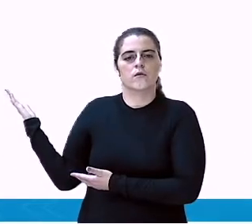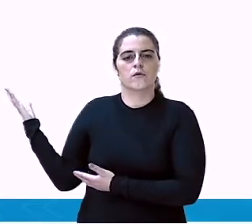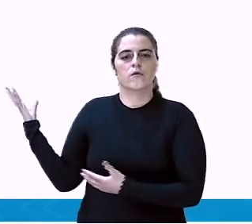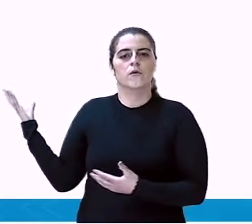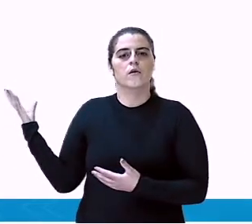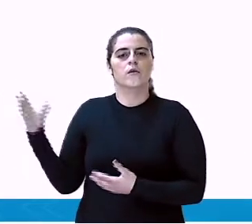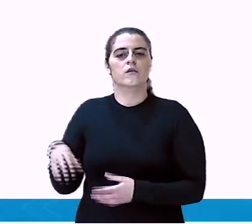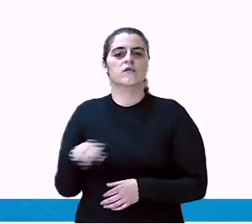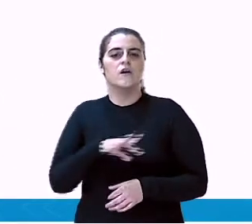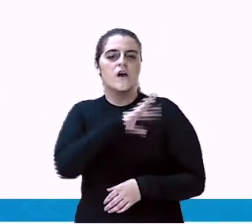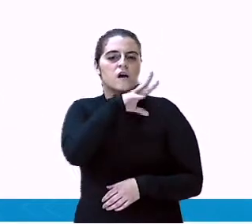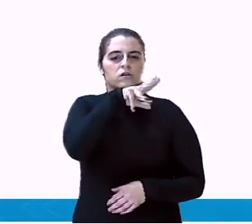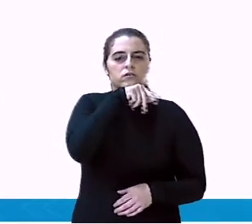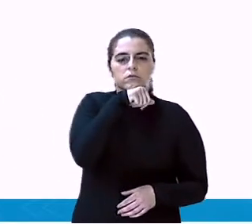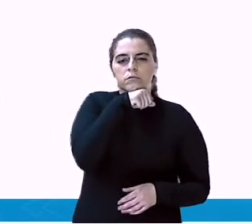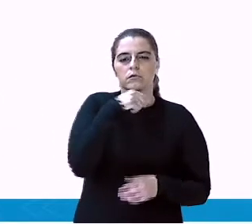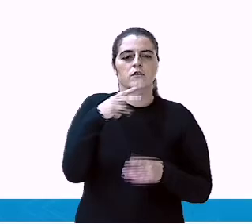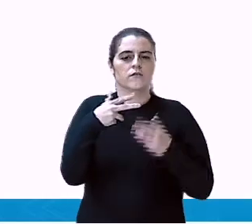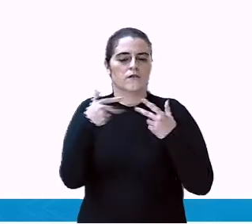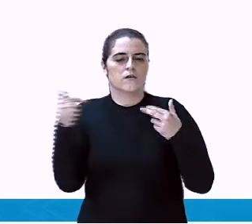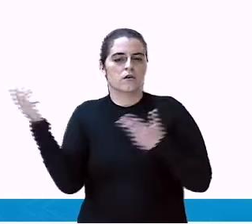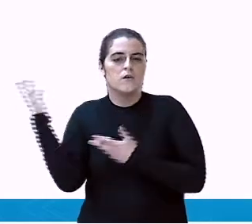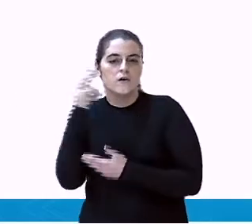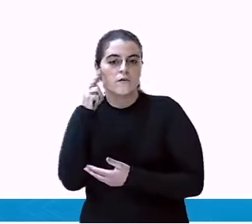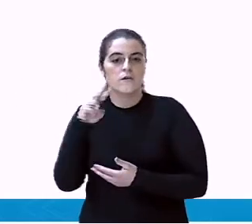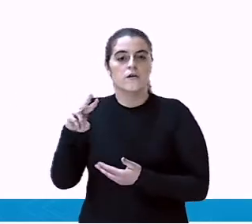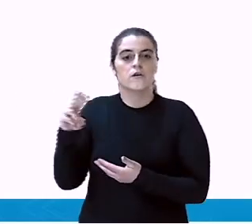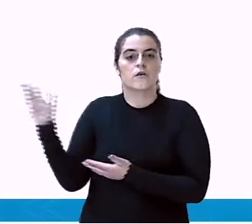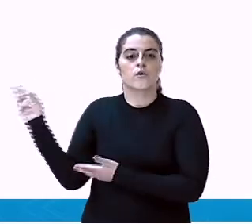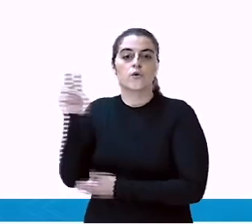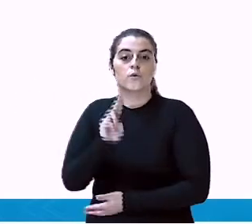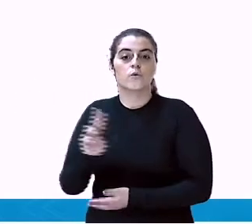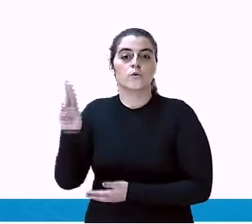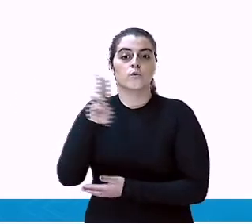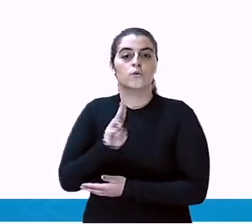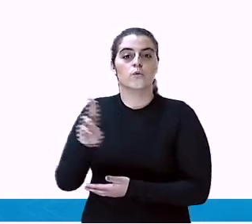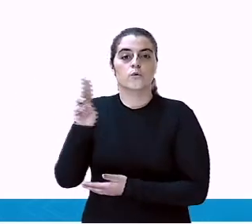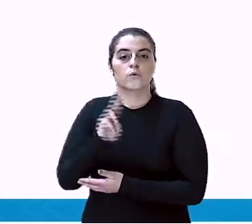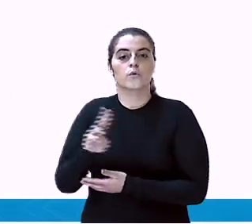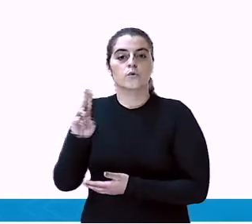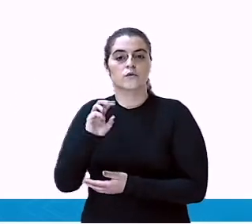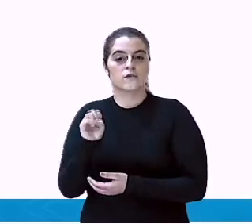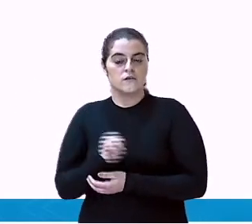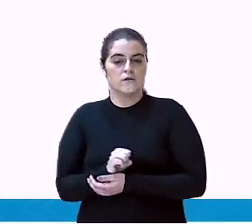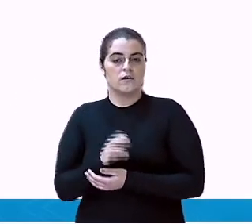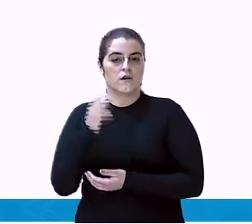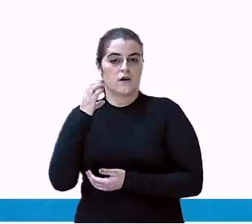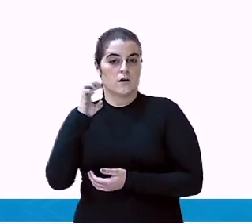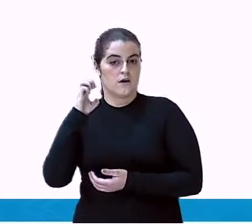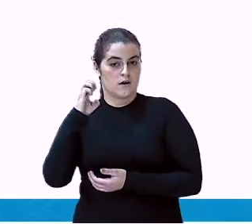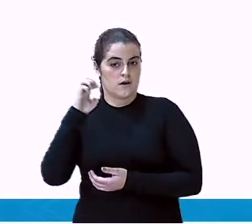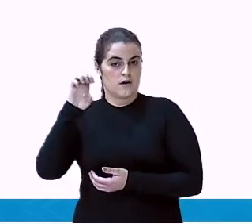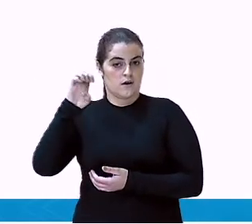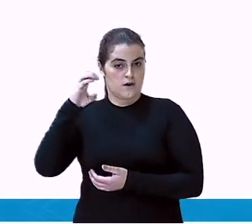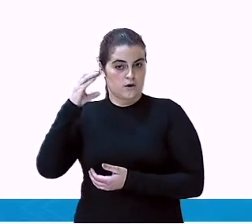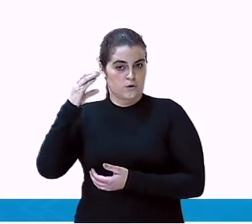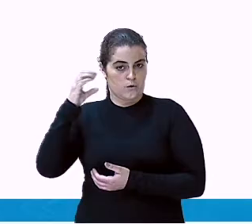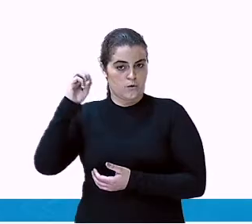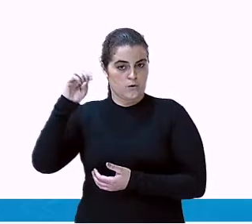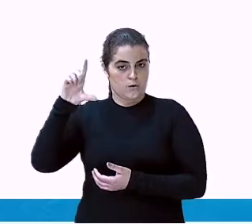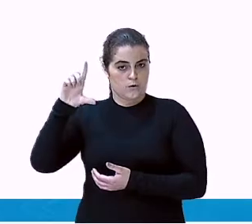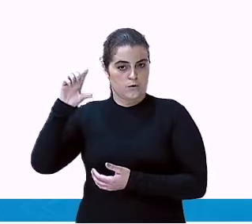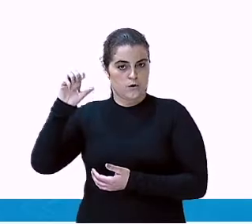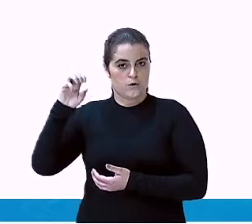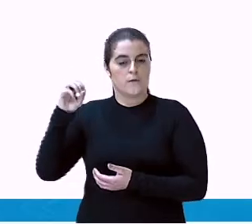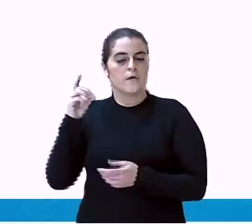Alguns animais, como o morcego, o golfinho, utilizam a ecolocalização para se